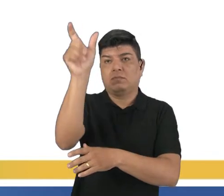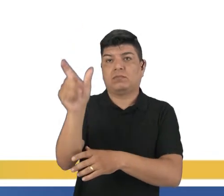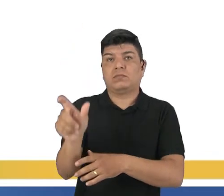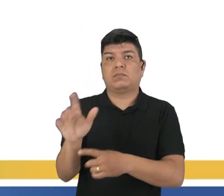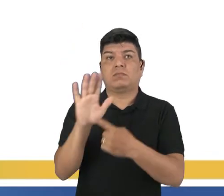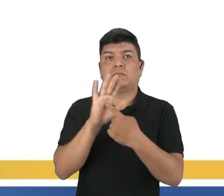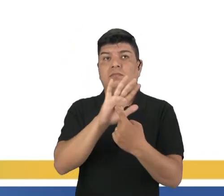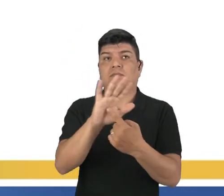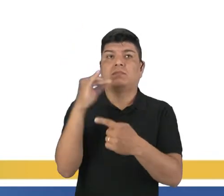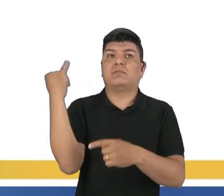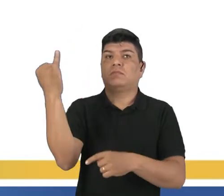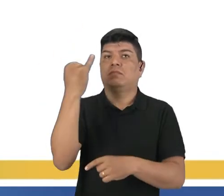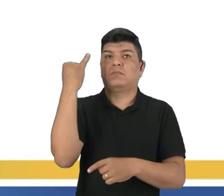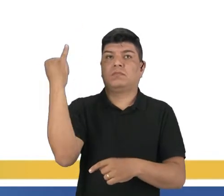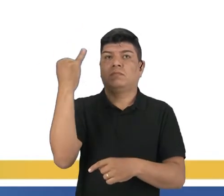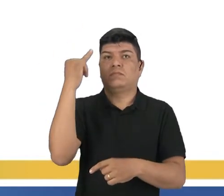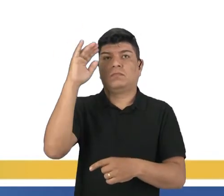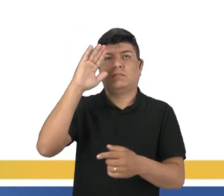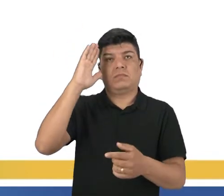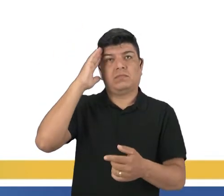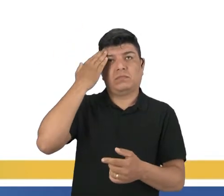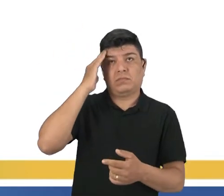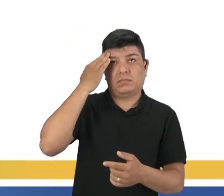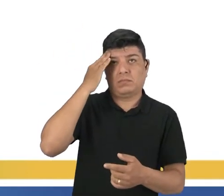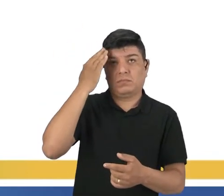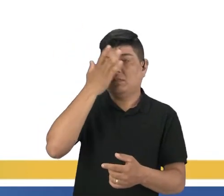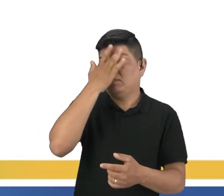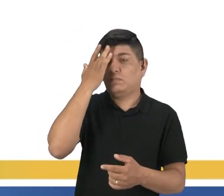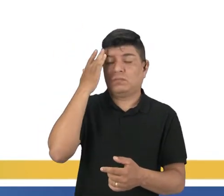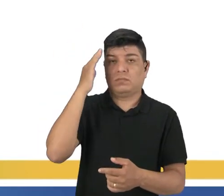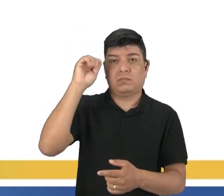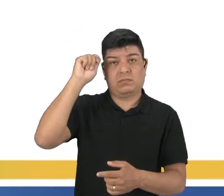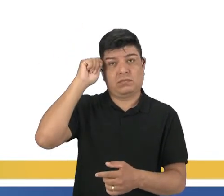ressaltem aspectos importantes para a compreensão do personagem.